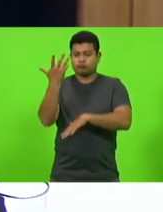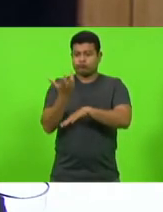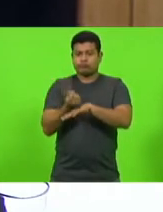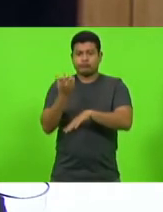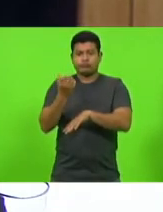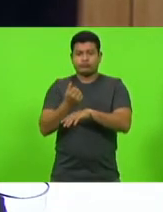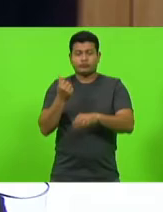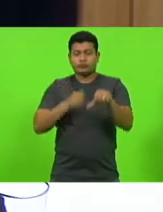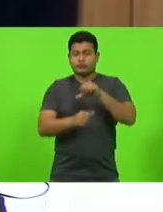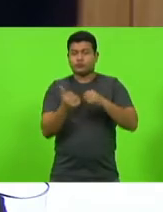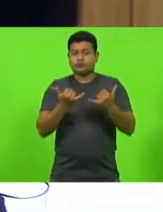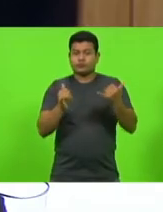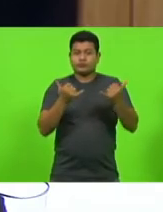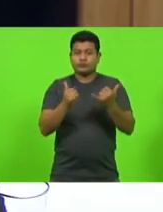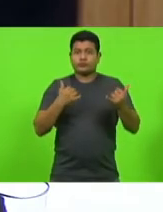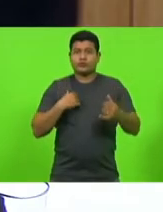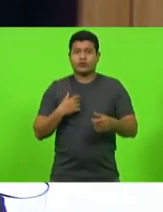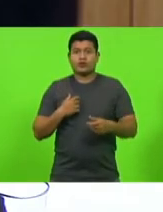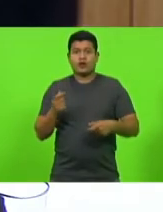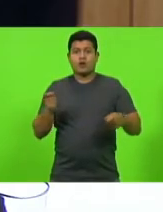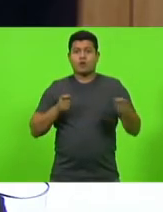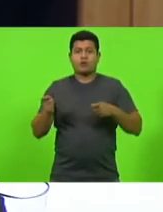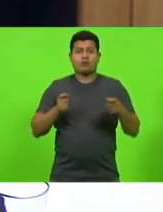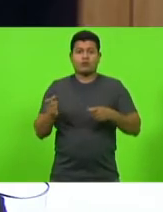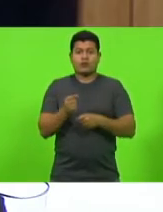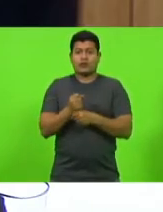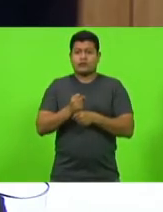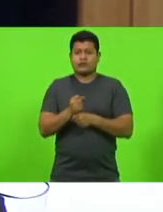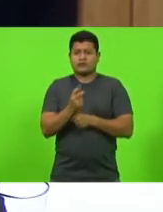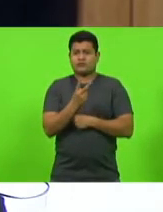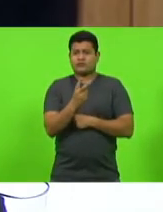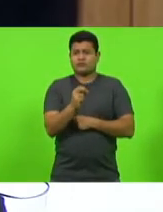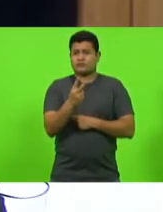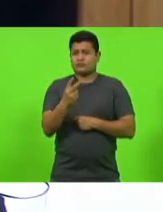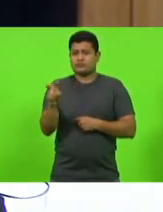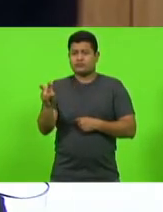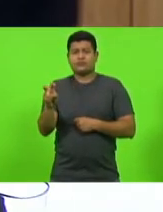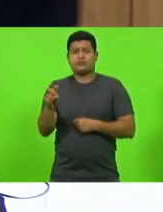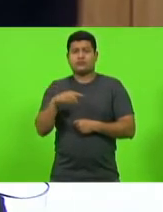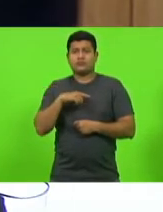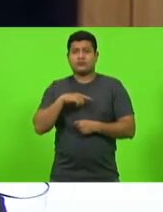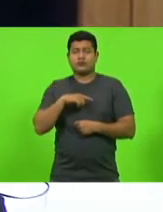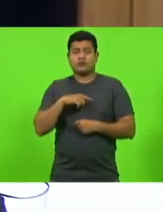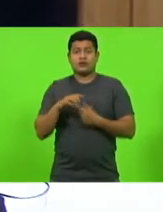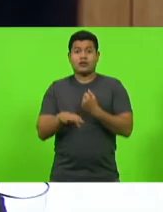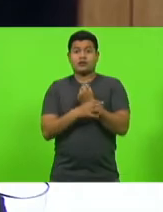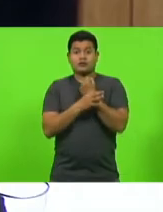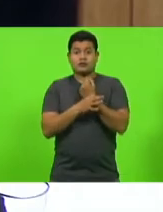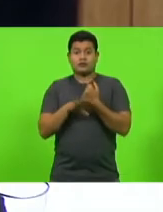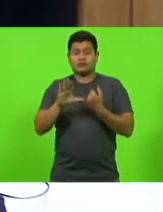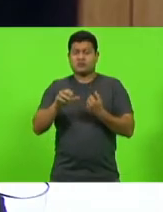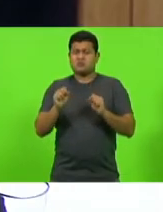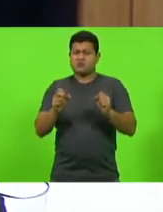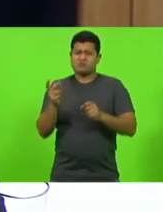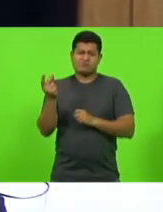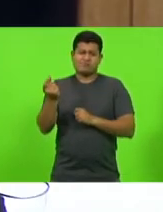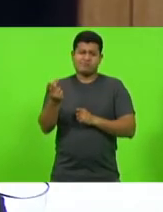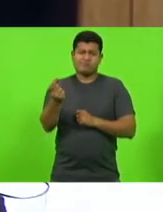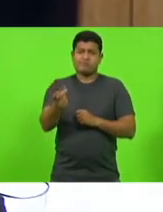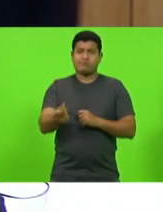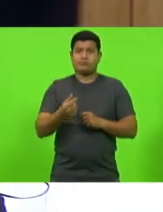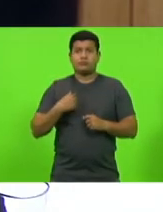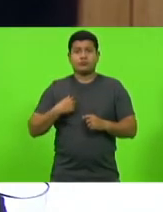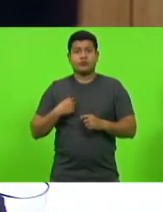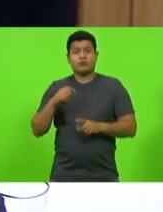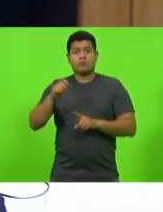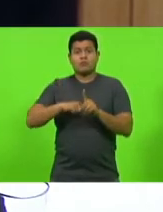que traz de garantia, mas ela pode durar muito, muito tempo. Isso me engrandece bastante, porque todo mês nós vamos estar